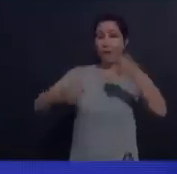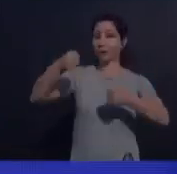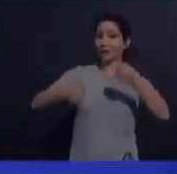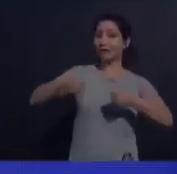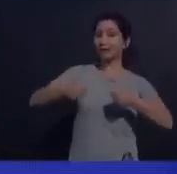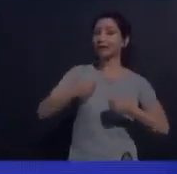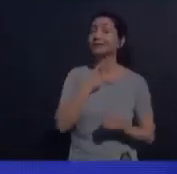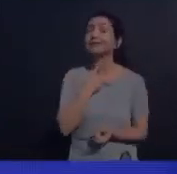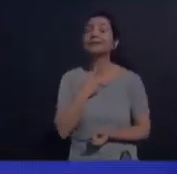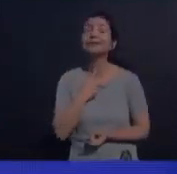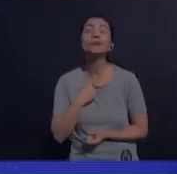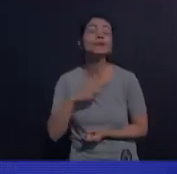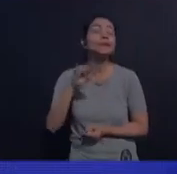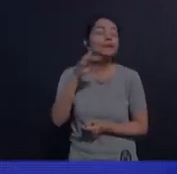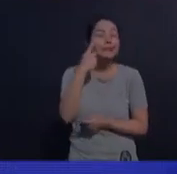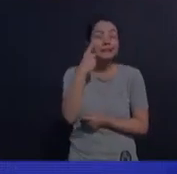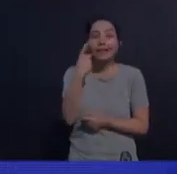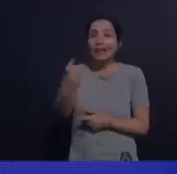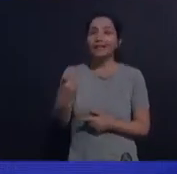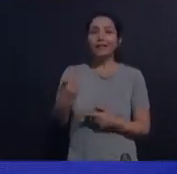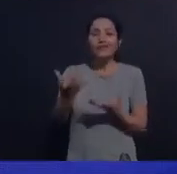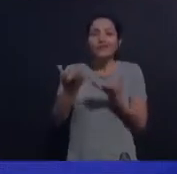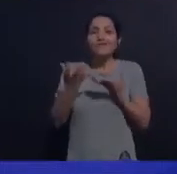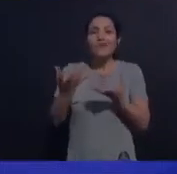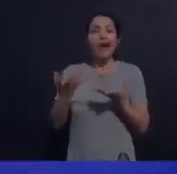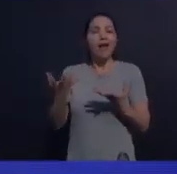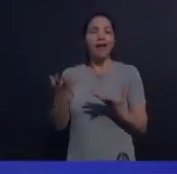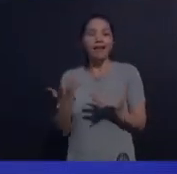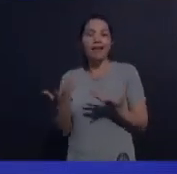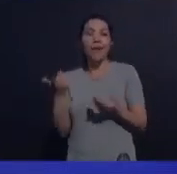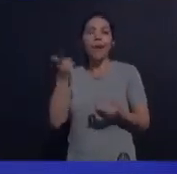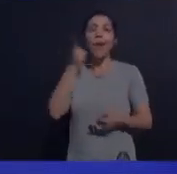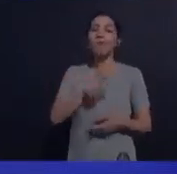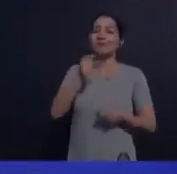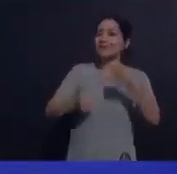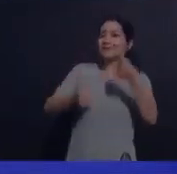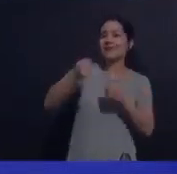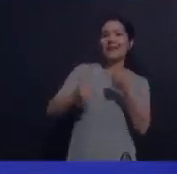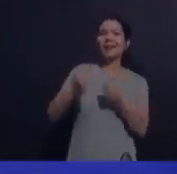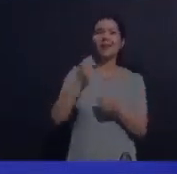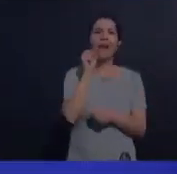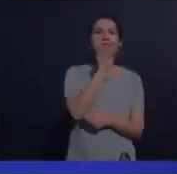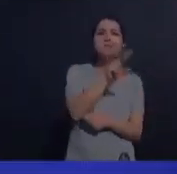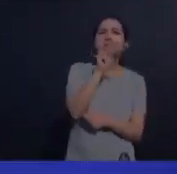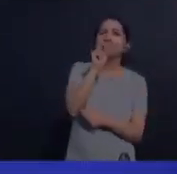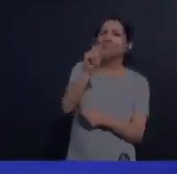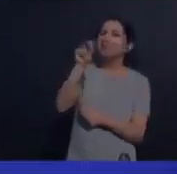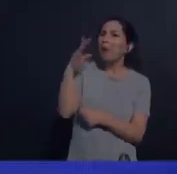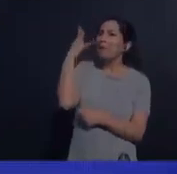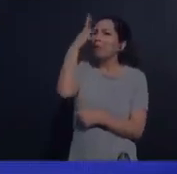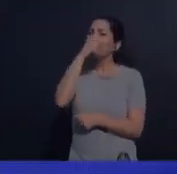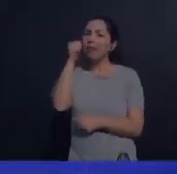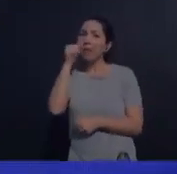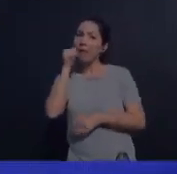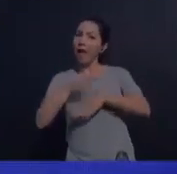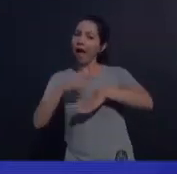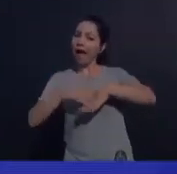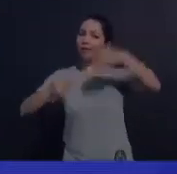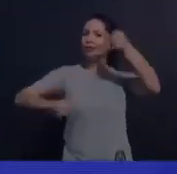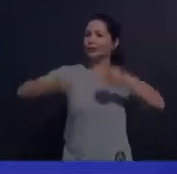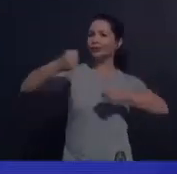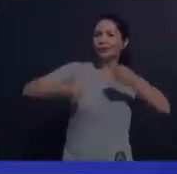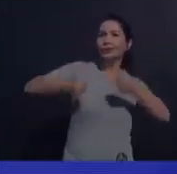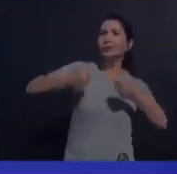eu sonhava tirar uma carteira de motorista como eu achava lindo ver uma mulher dirigindo e eu falar assim deus